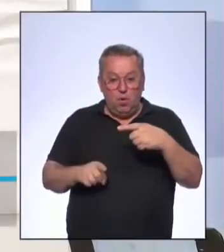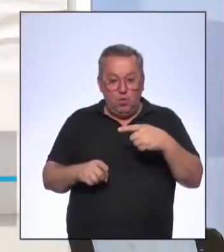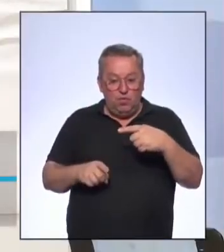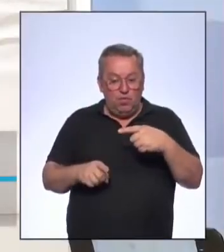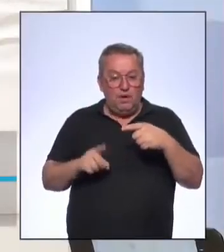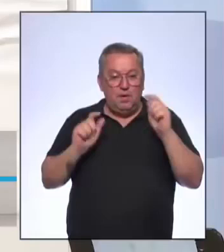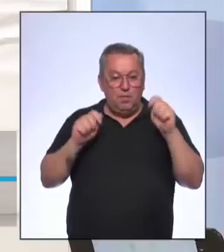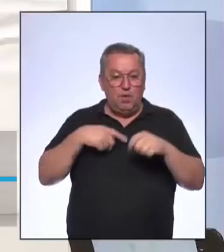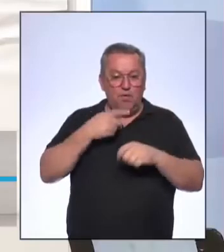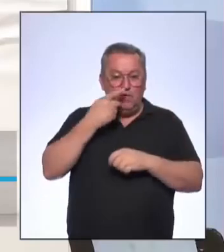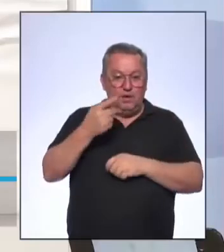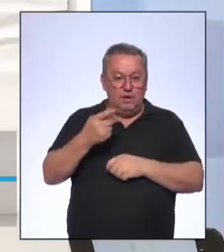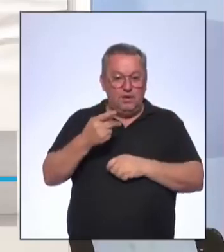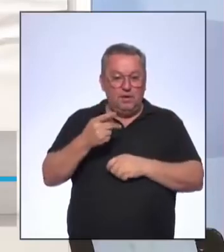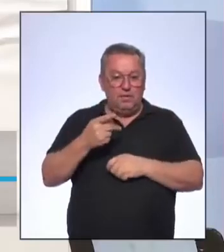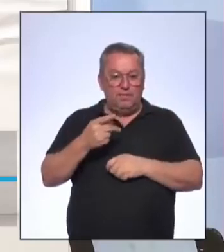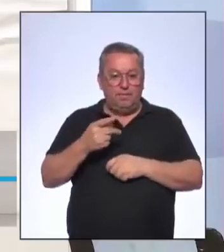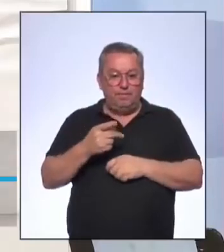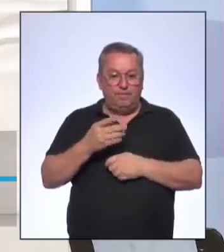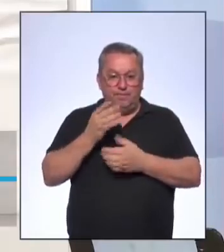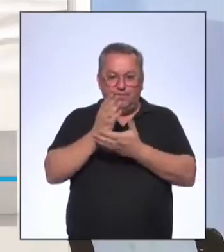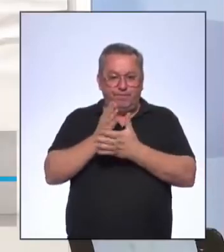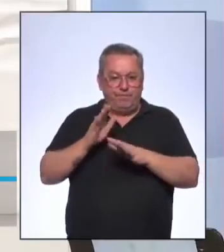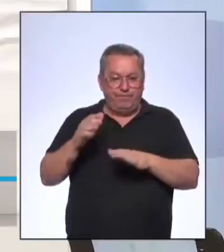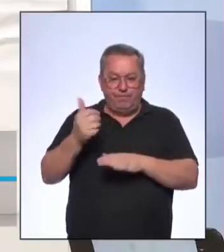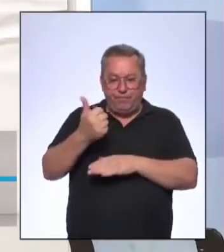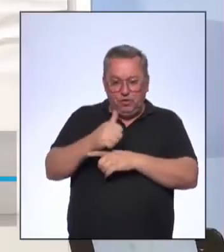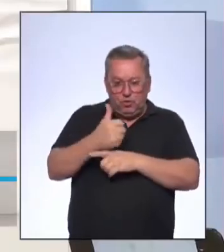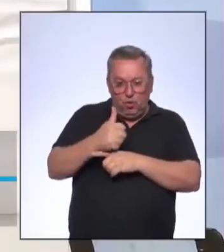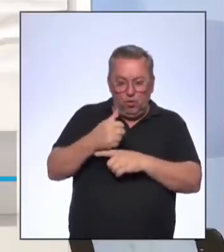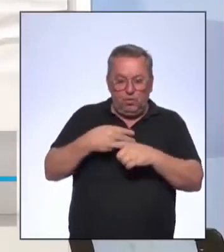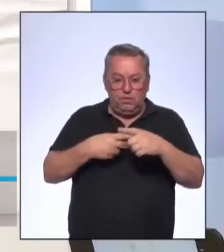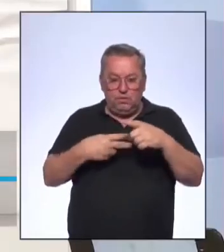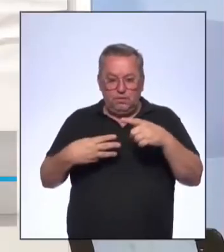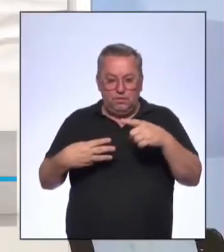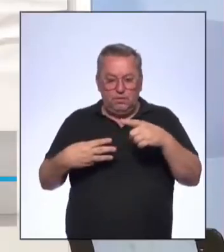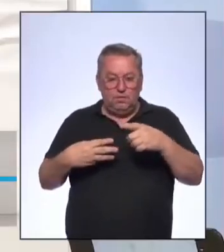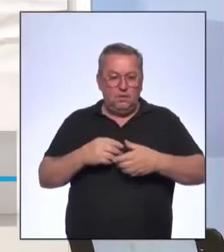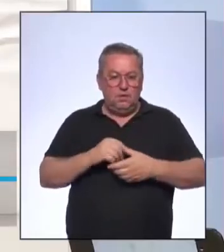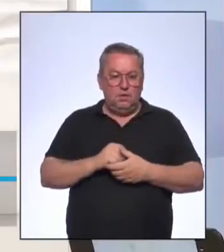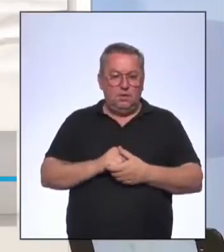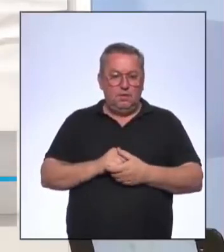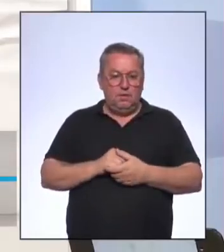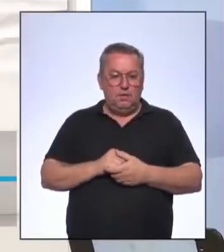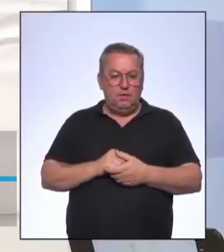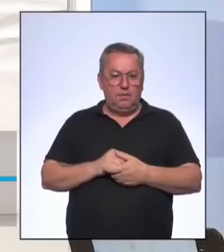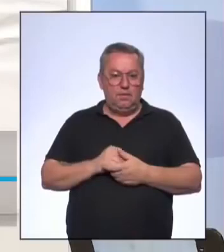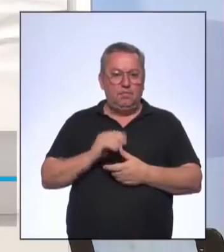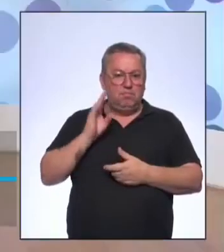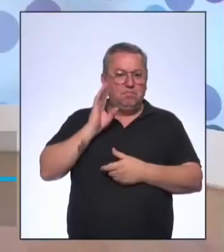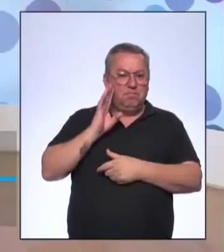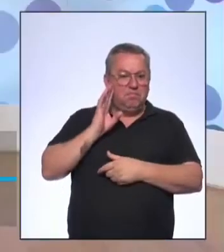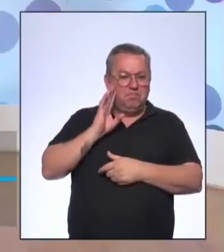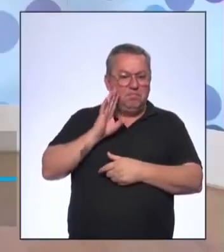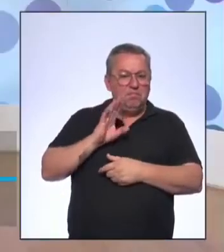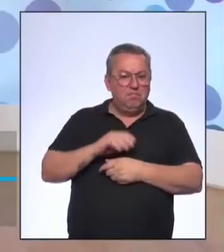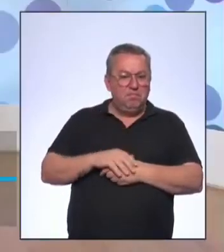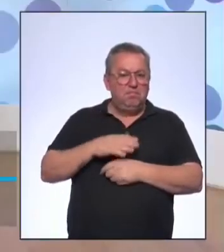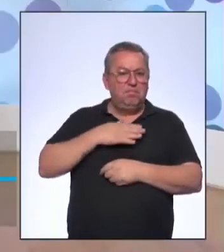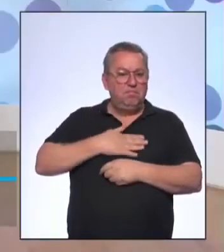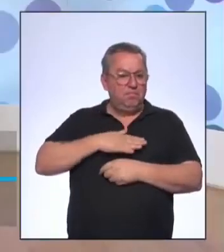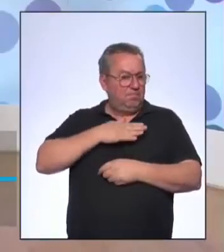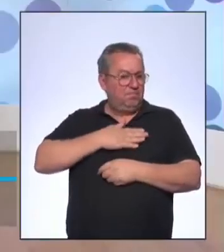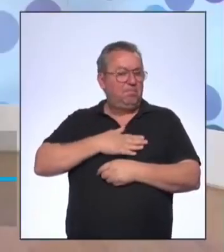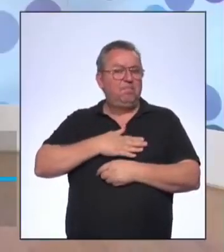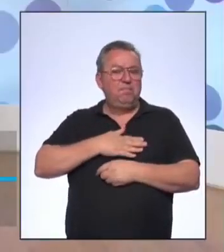posso falar que a cada, né, 11 alunos dos 23 da sala, né? Beleza, né, Alessandra?